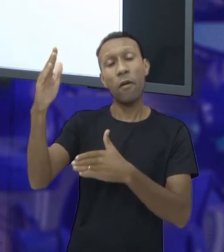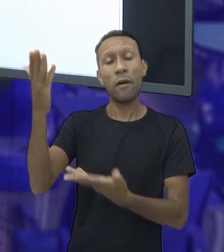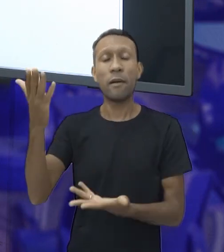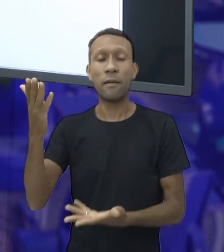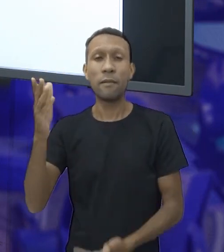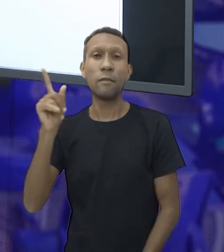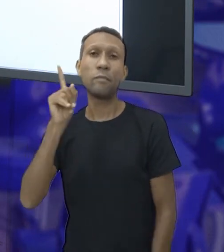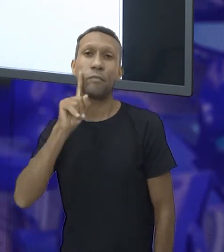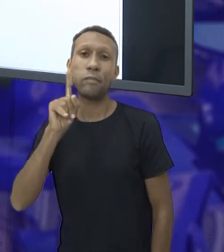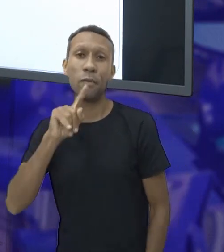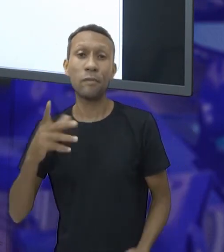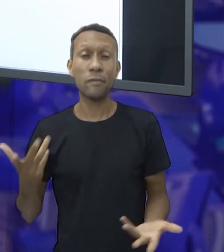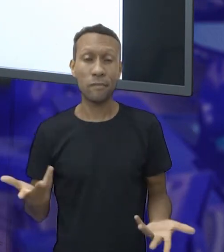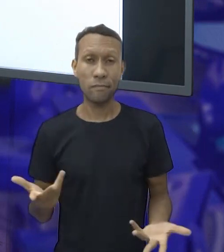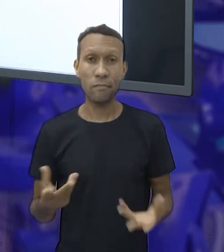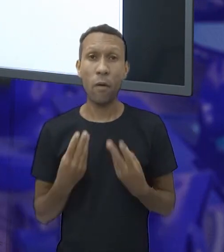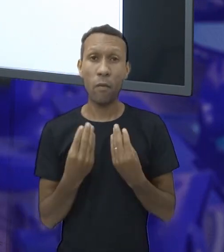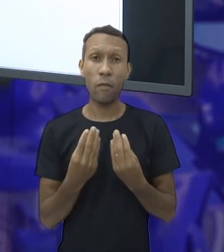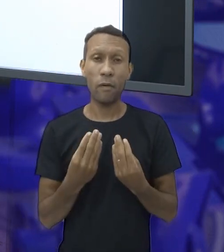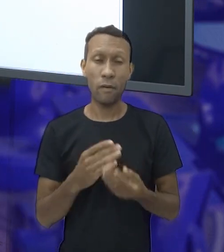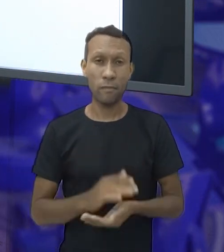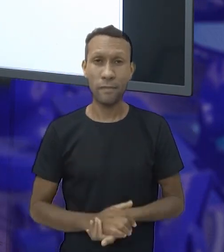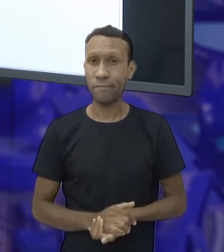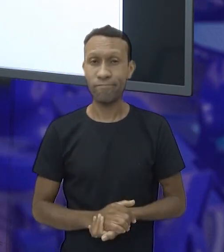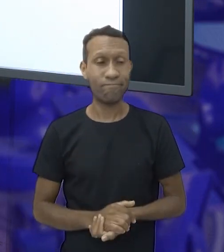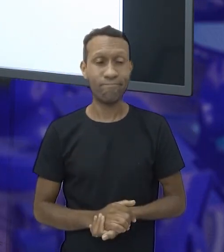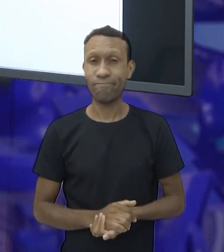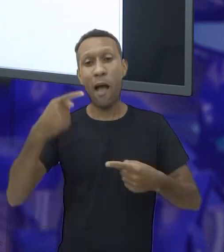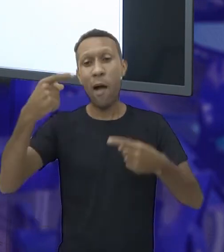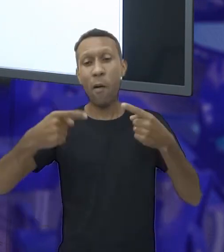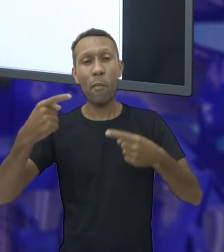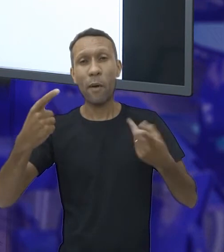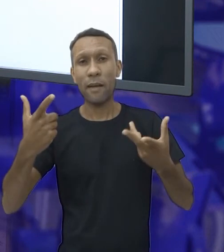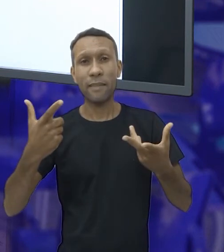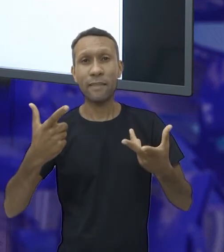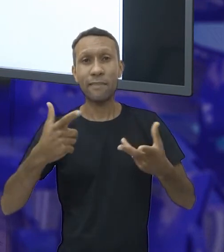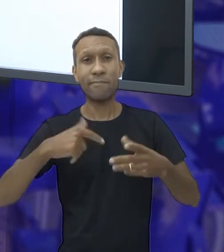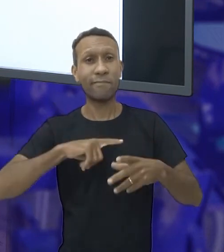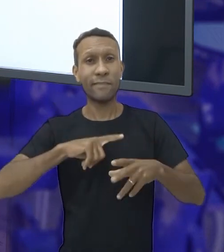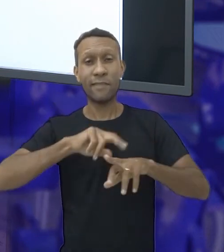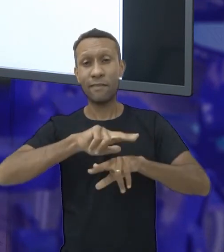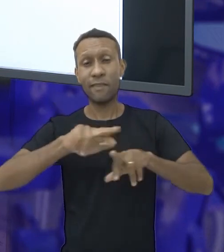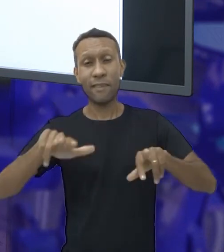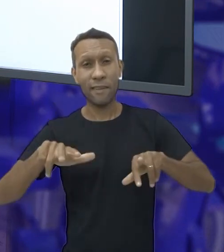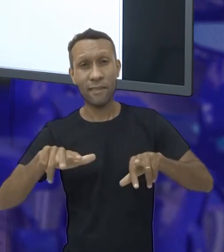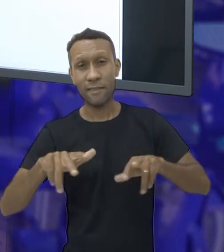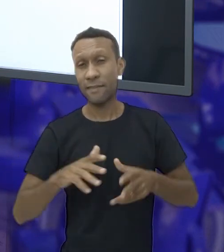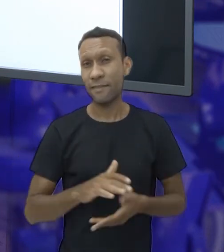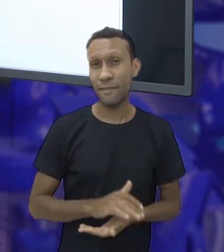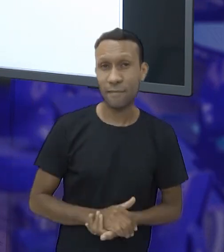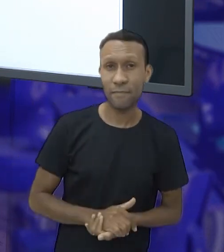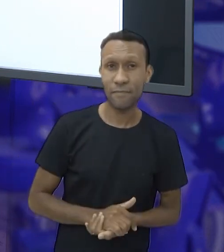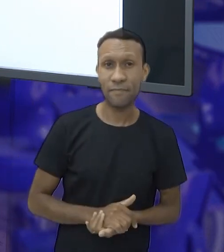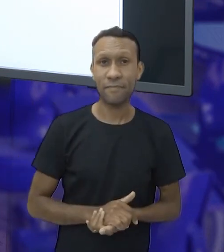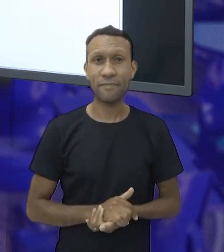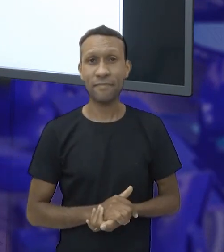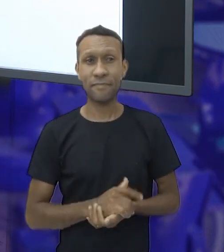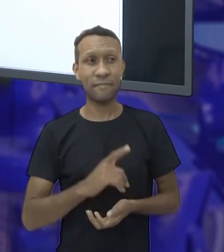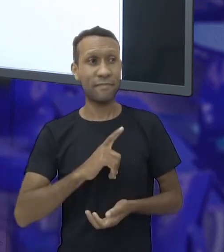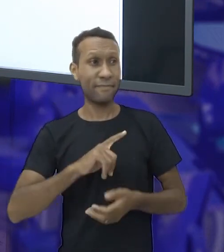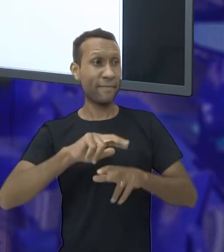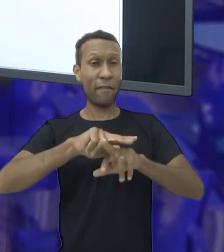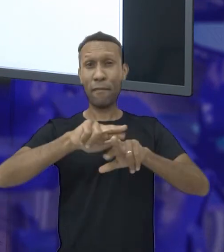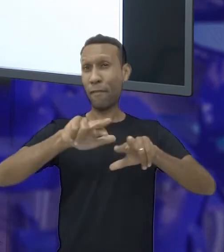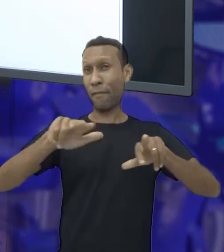com a Volkswagen, com a Fiat, com a Ford, com a Honda, com a Toyota, com a Citroën,